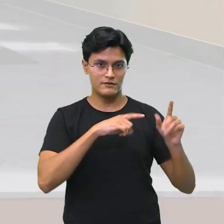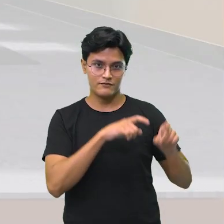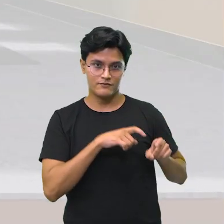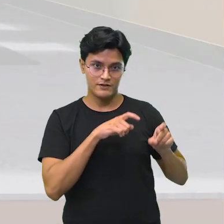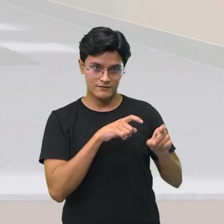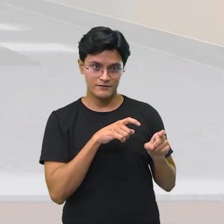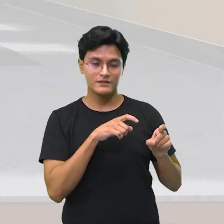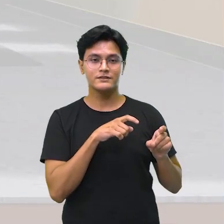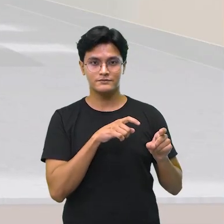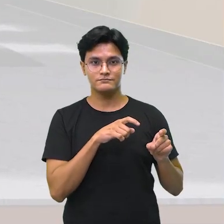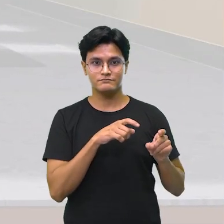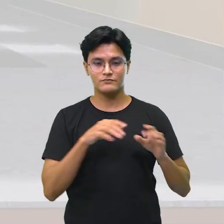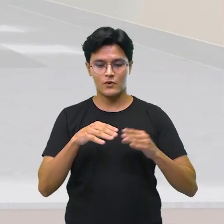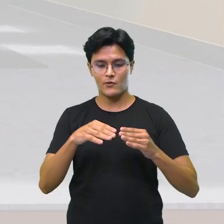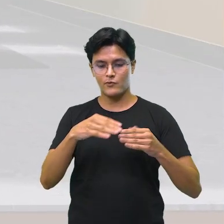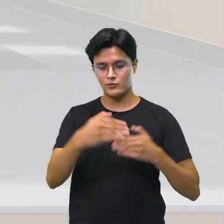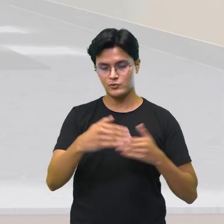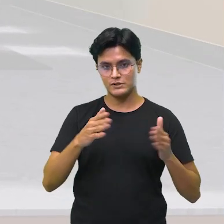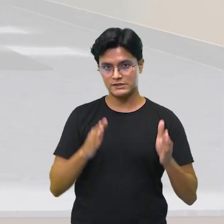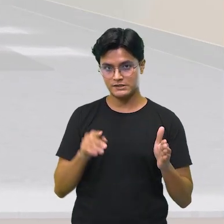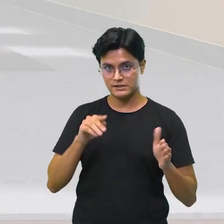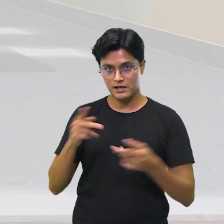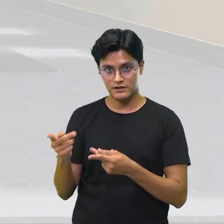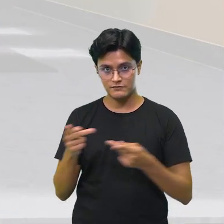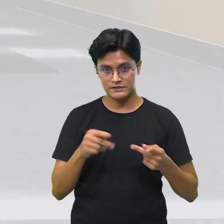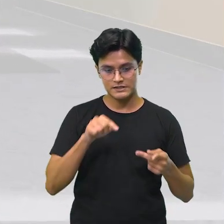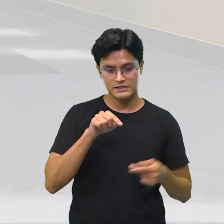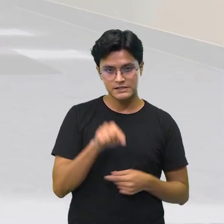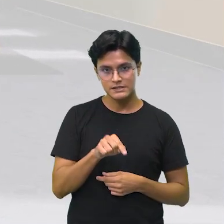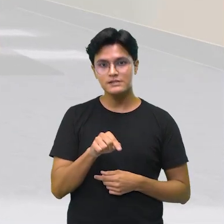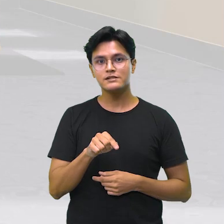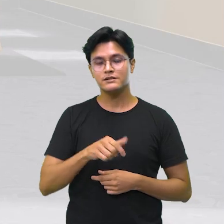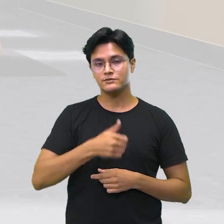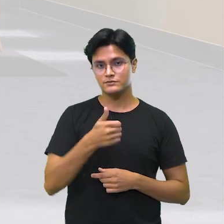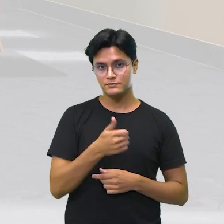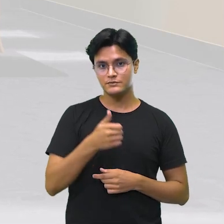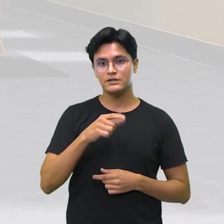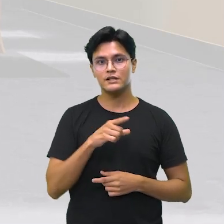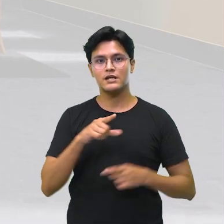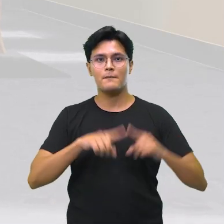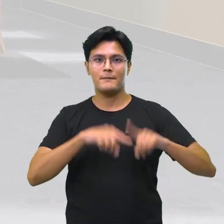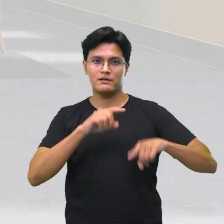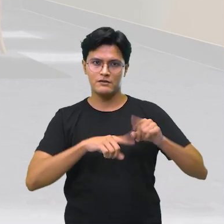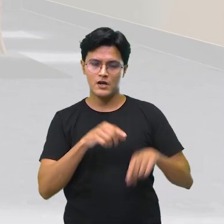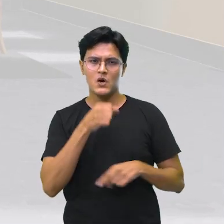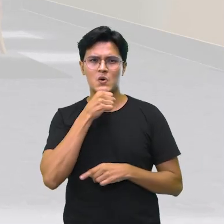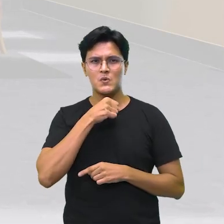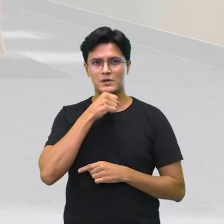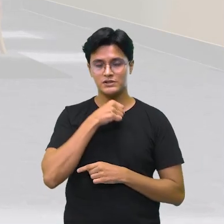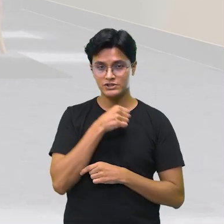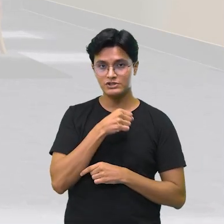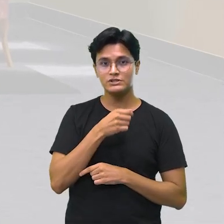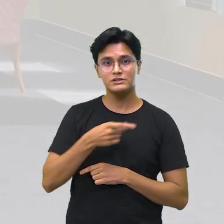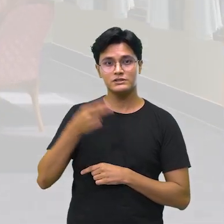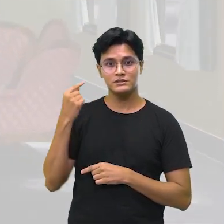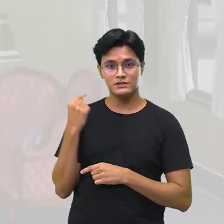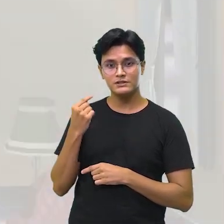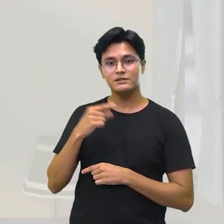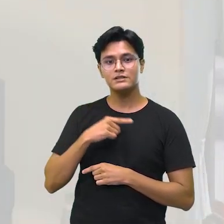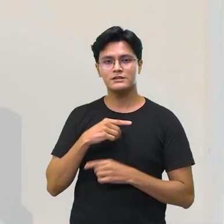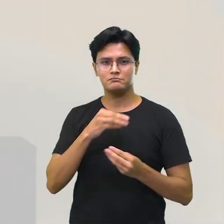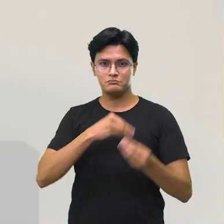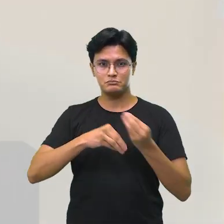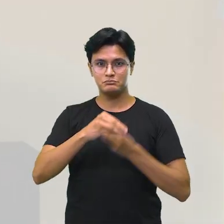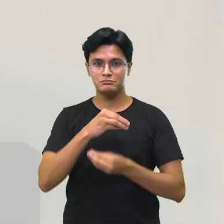O salão de visitas era no primeiro. Mobília antiga, um tanto mesclada. Ao centro,